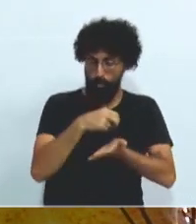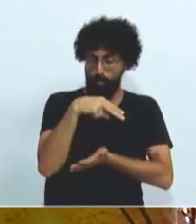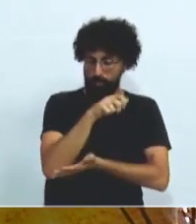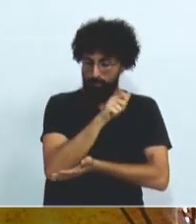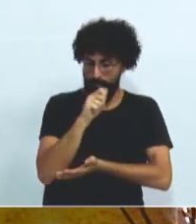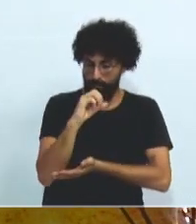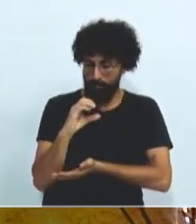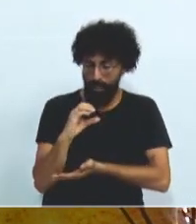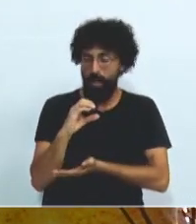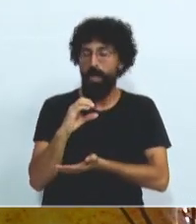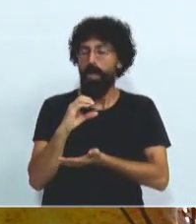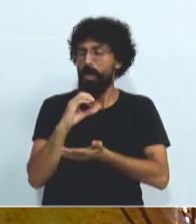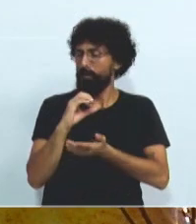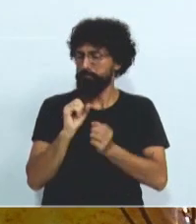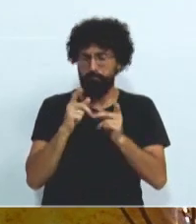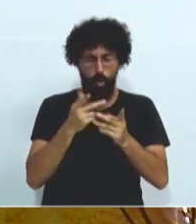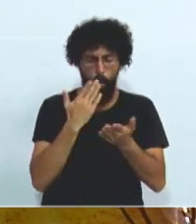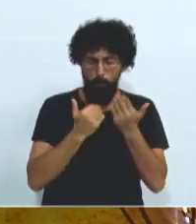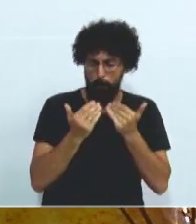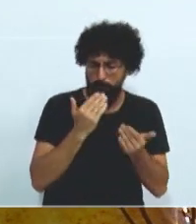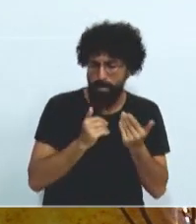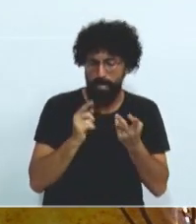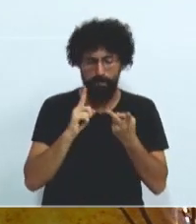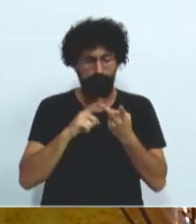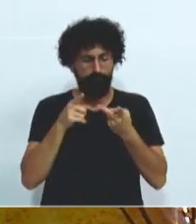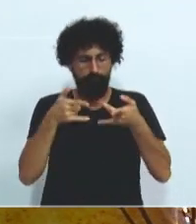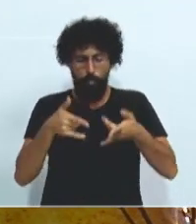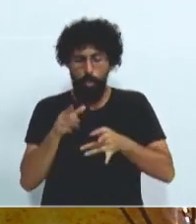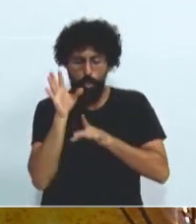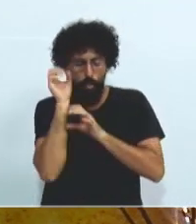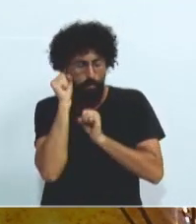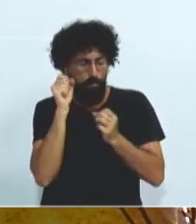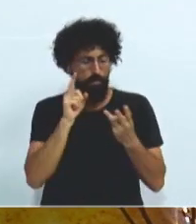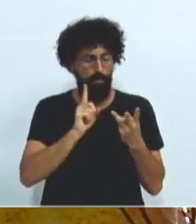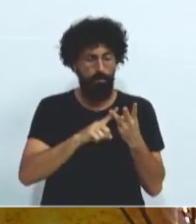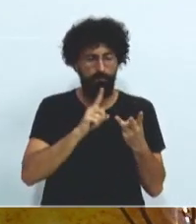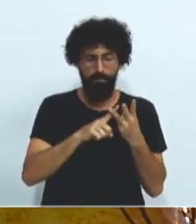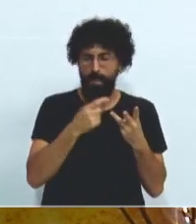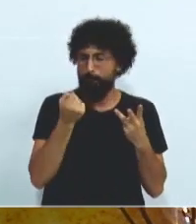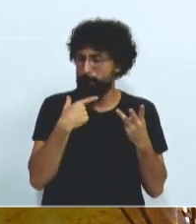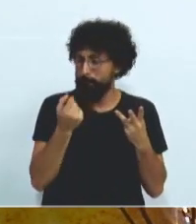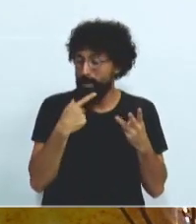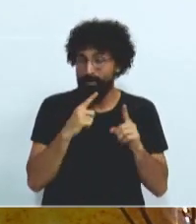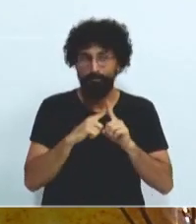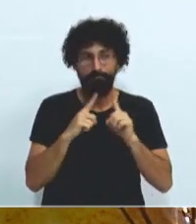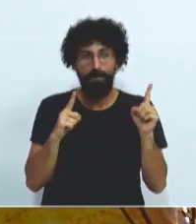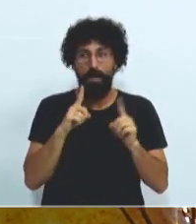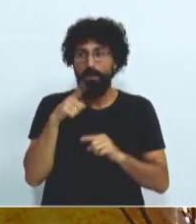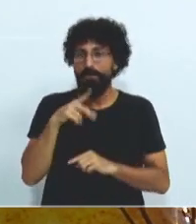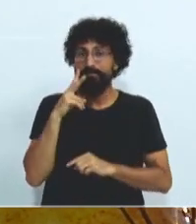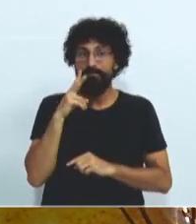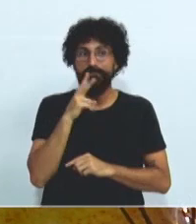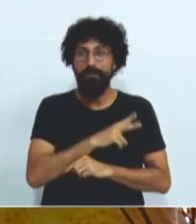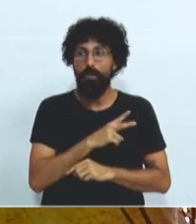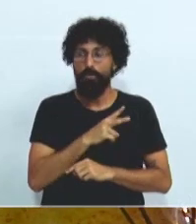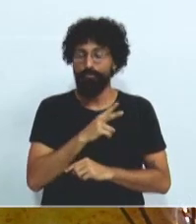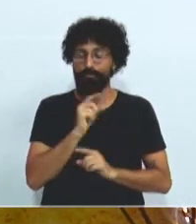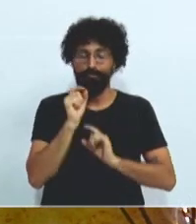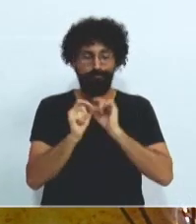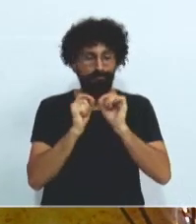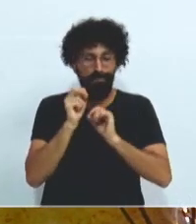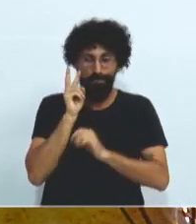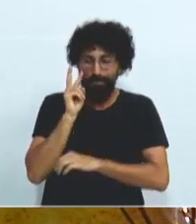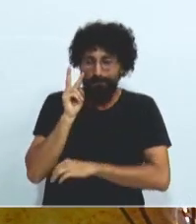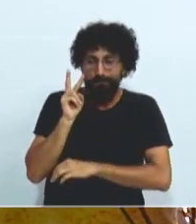têm todo o apoio, alimentação, hospedagem, medicamentos, mas é muito forte você ver e acompanhar